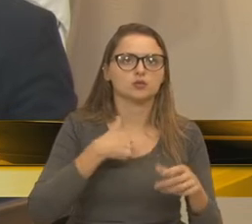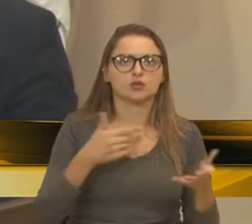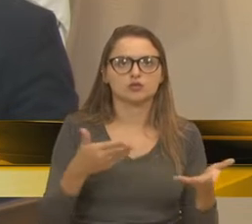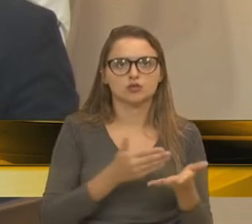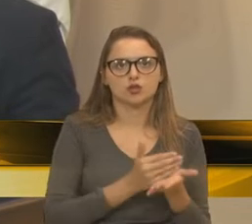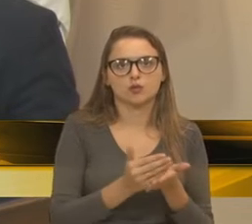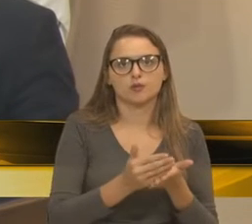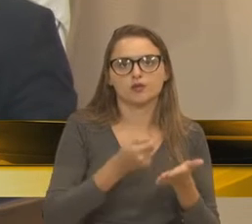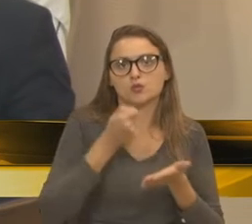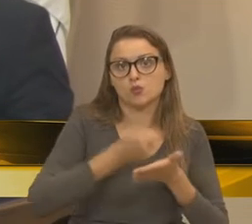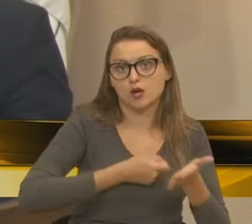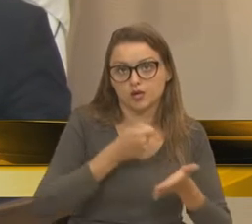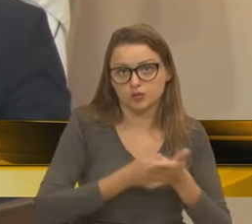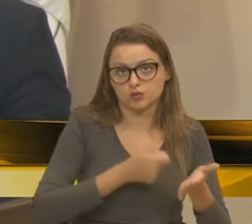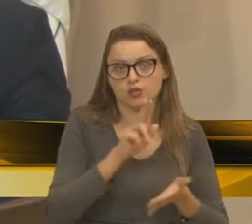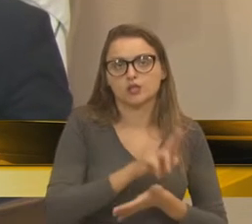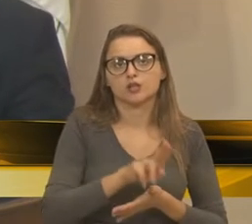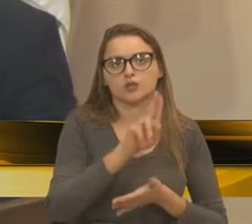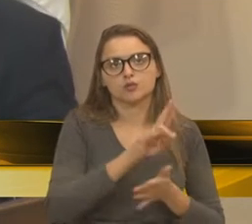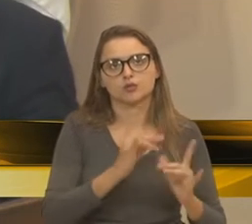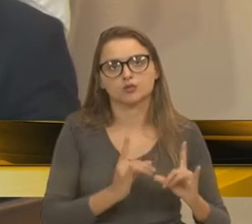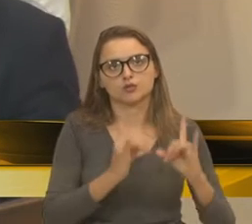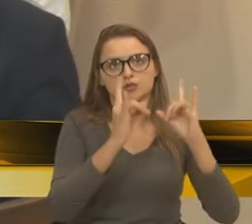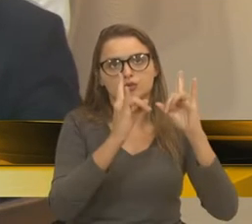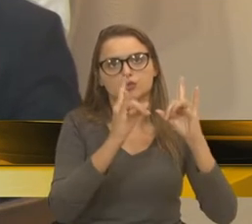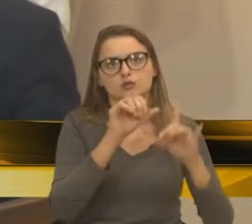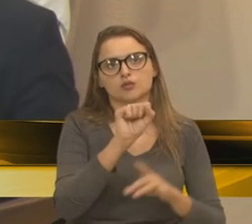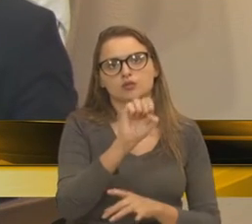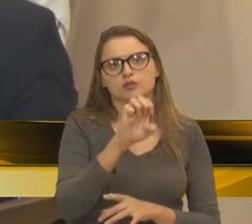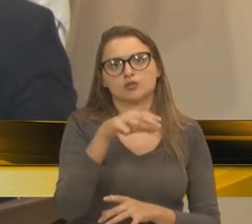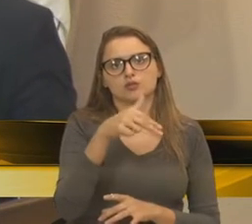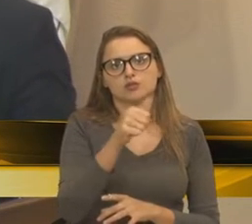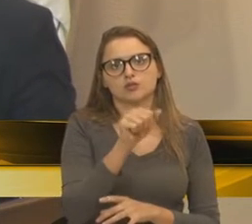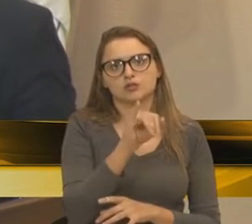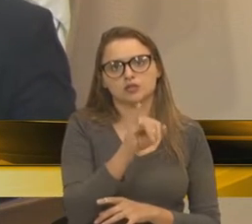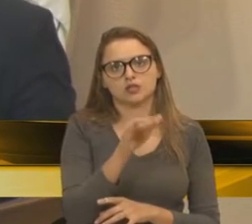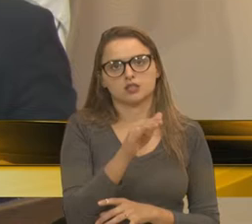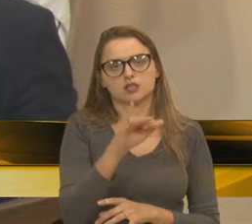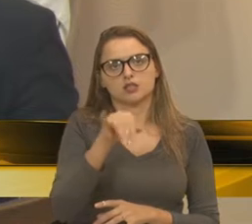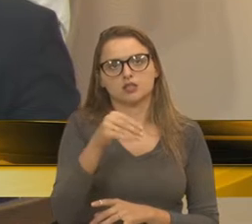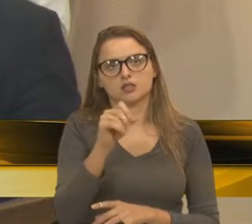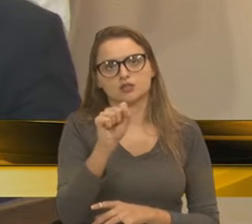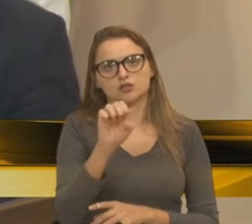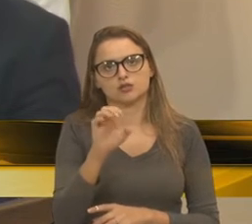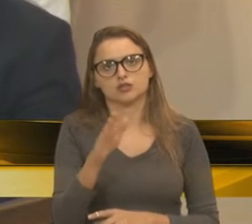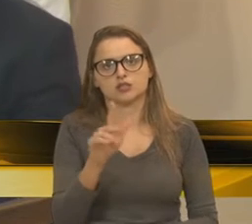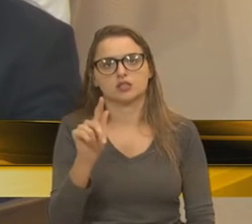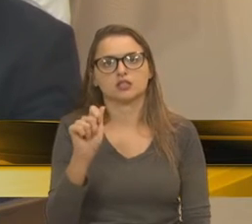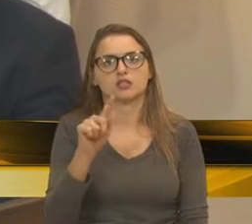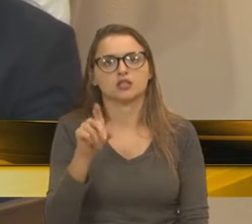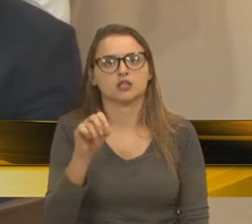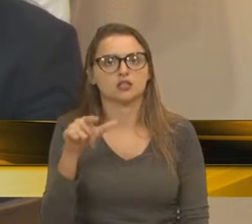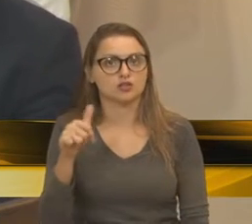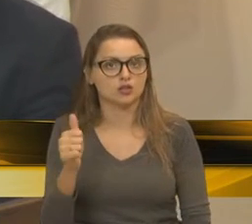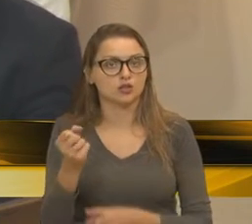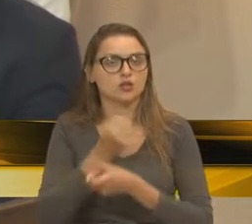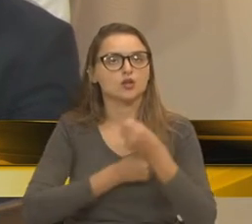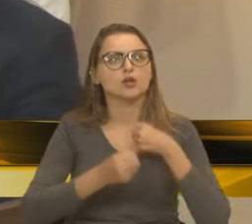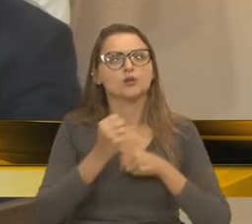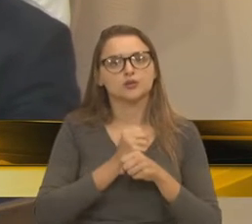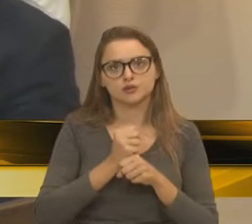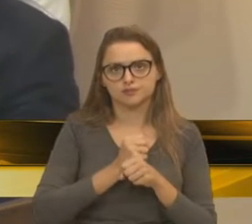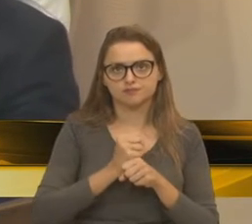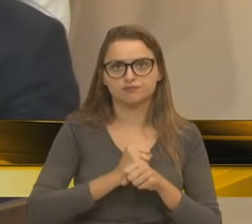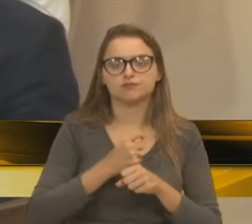uma luta para a ocupação daquele prédio, é do Senai José Gazola, no bairro São José. Desde o ano passado, eu